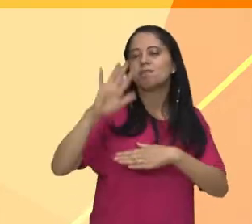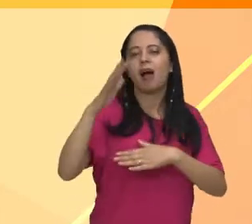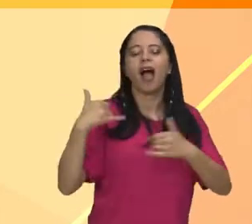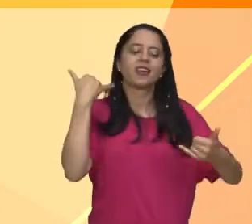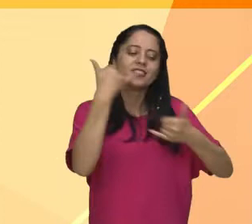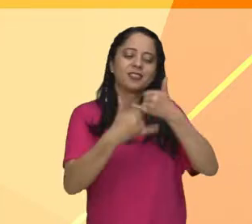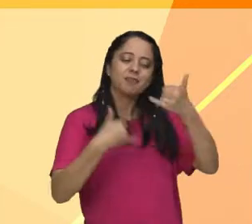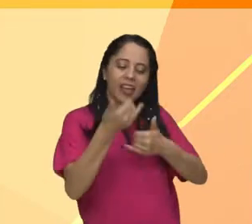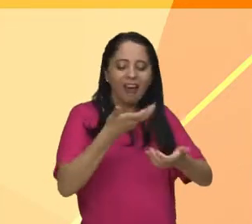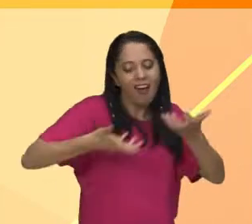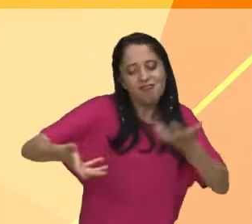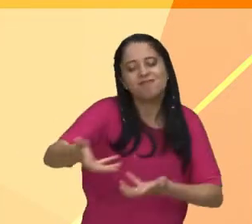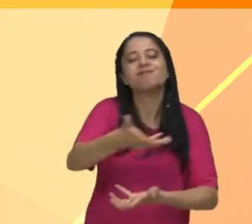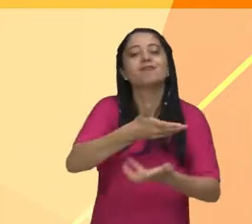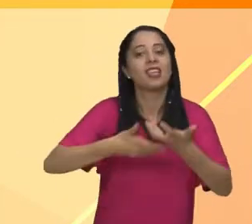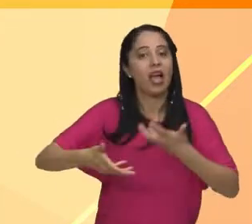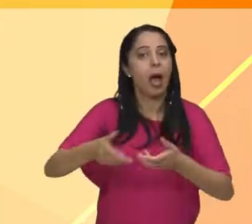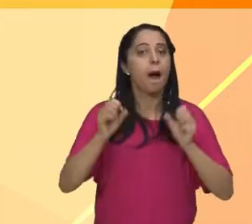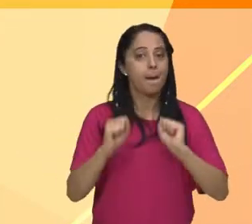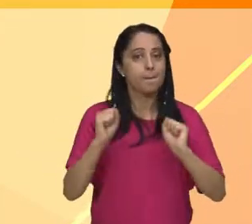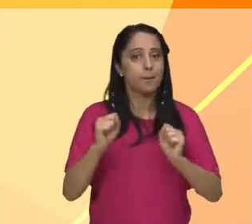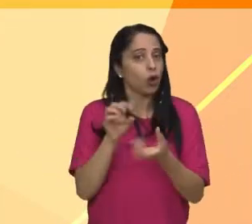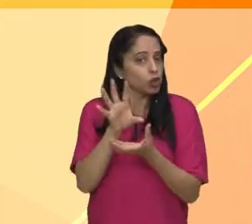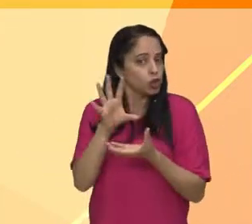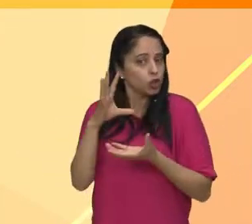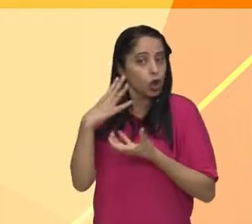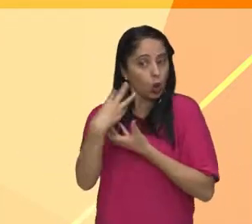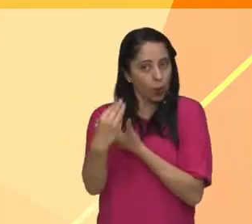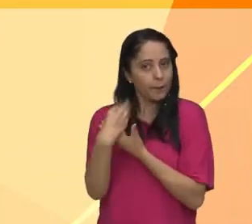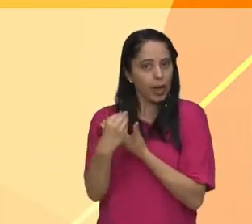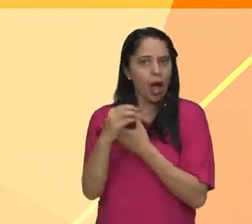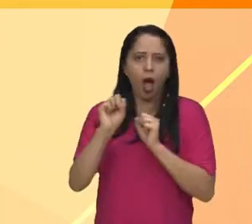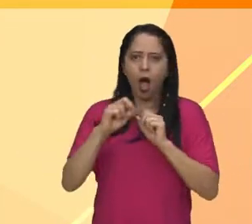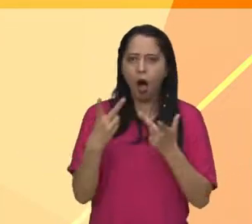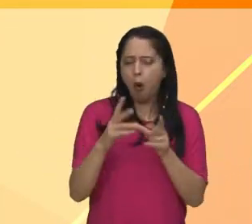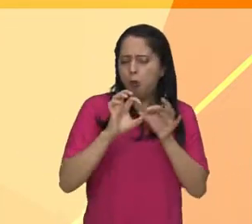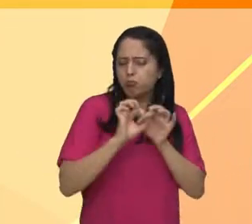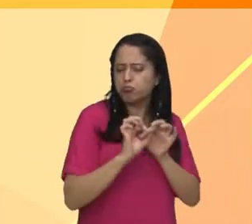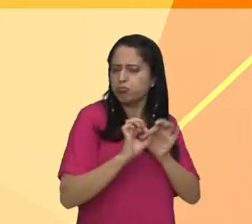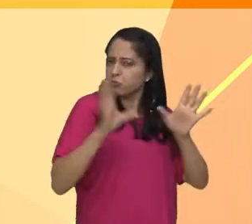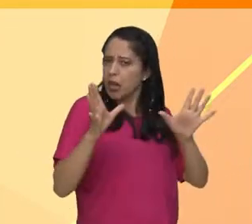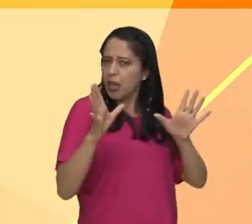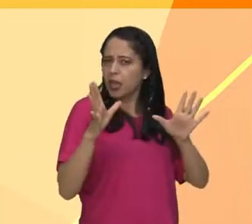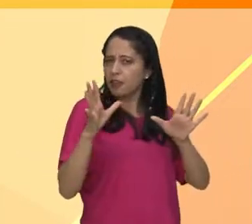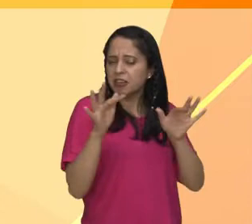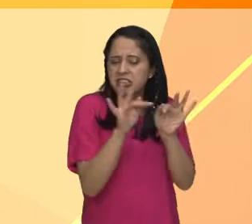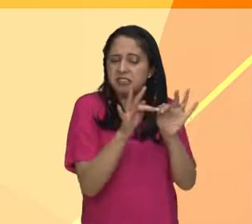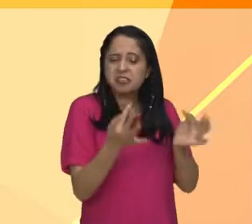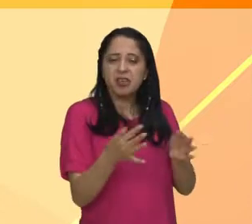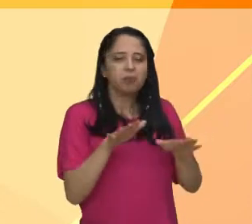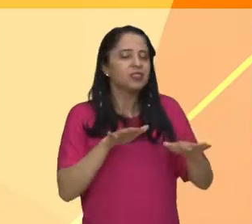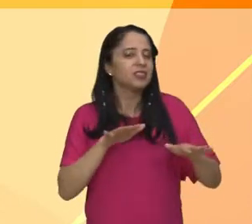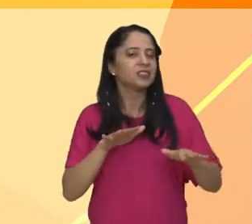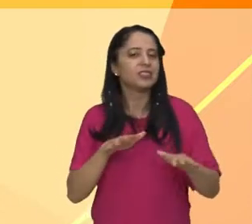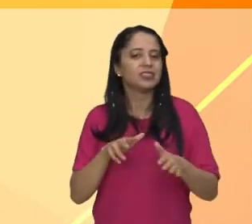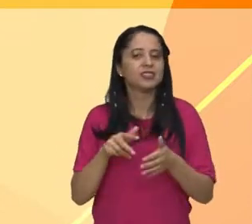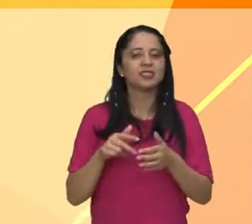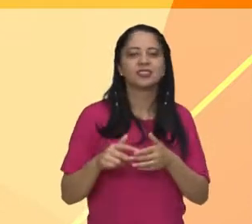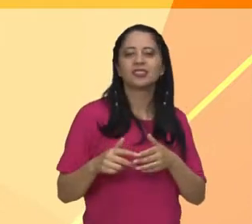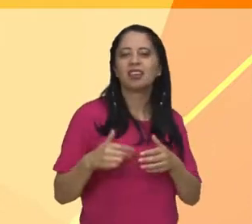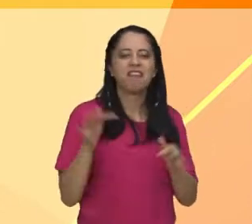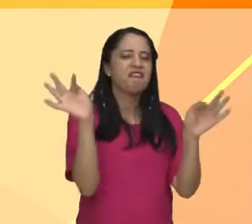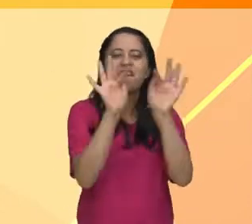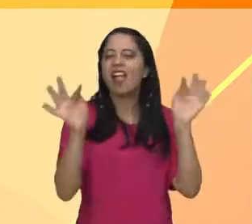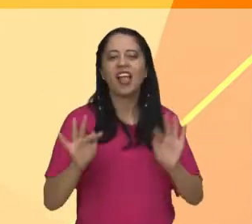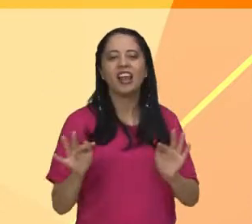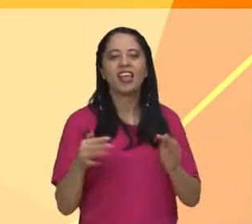quem a gente gosta, então vocês podem aprender a coreografia conosco ou apenas pegar os movimentos que nós vamos ensinar e ser feliz, se